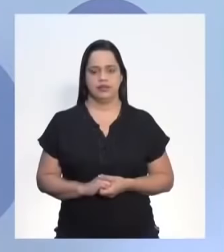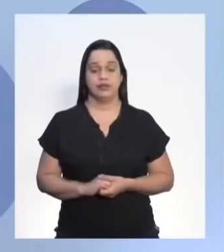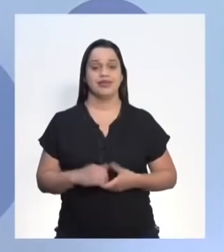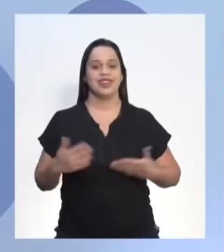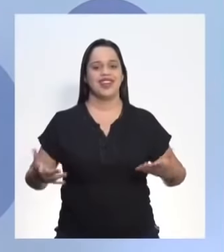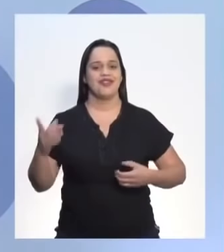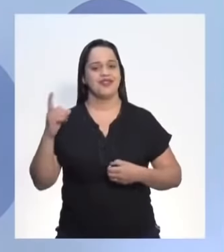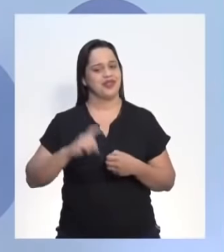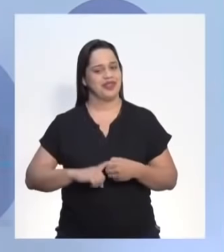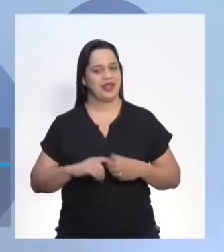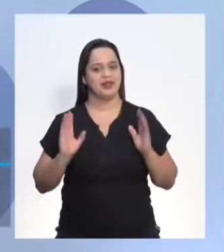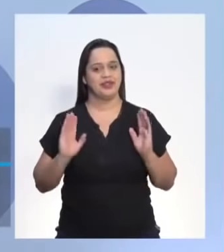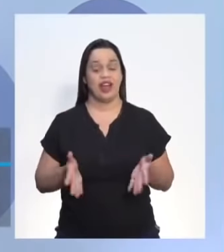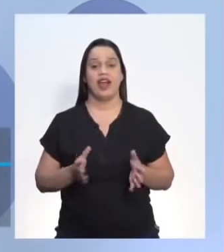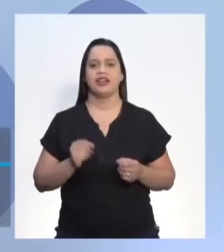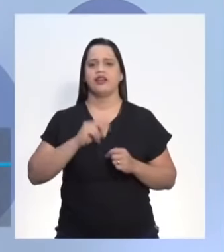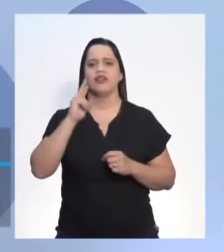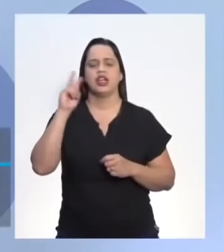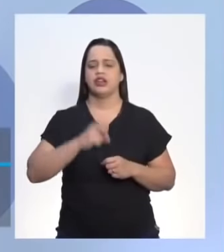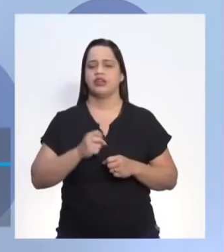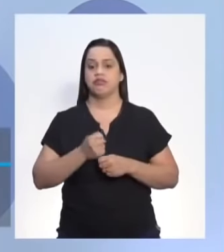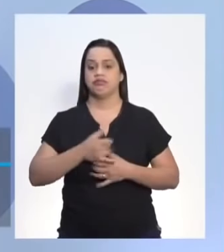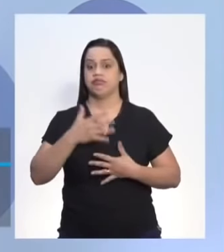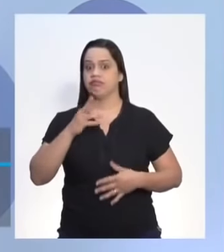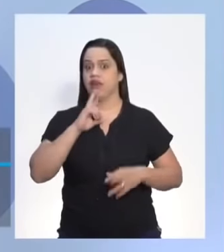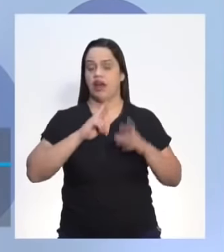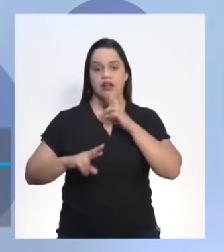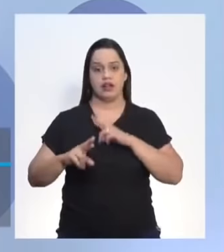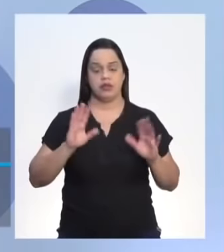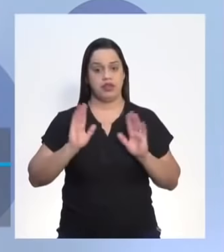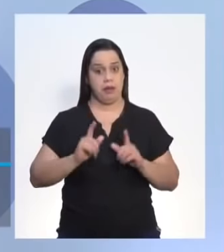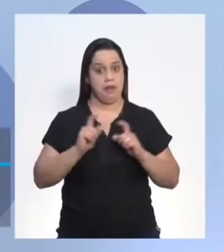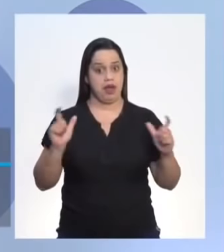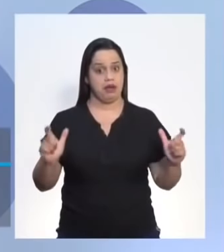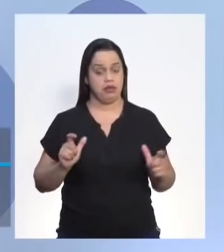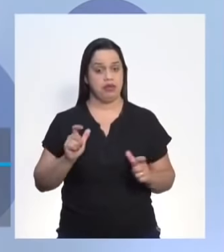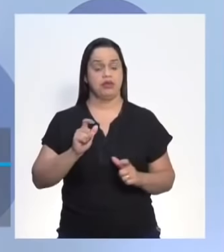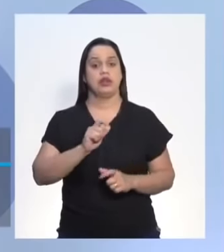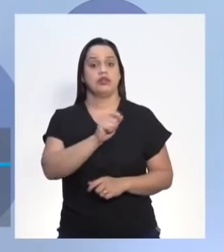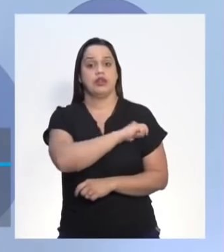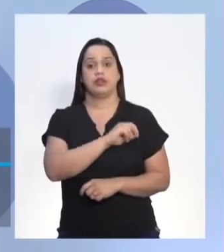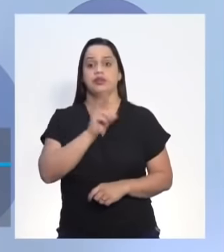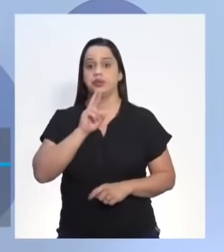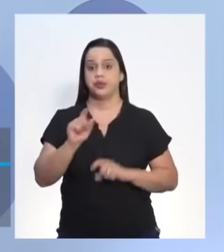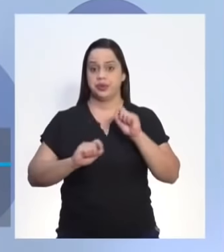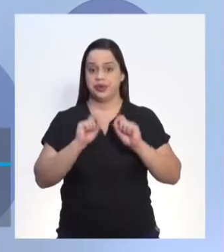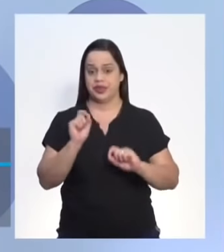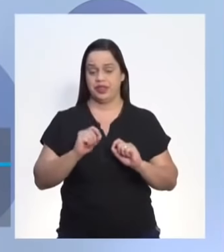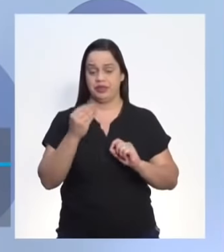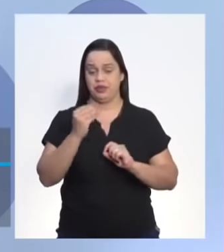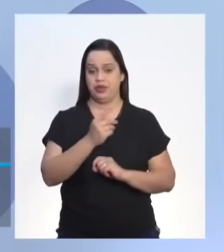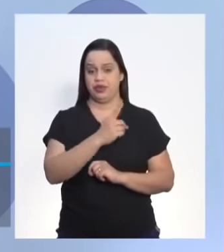Retornamos aqui. Olha, muitas respostas, a Legal. maioria aqui, Osmar, colocando R$